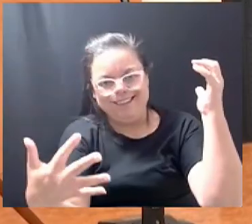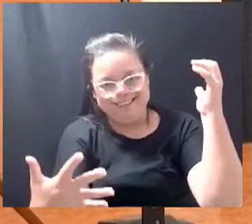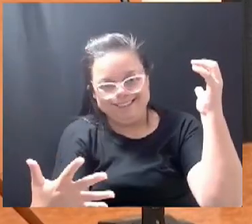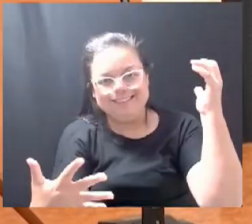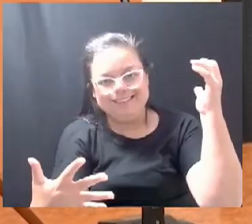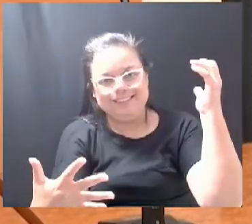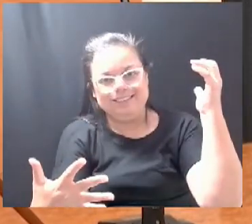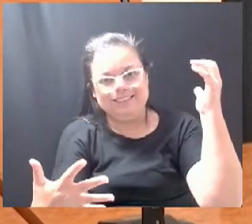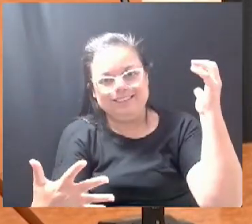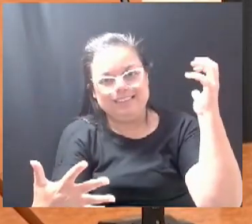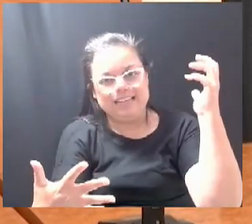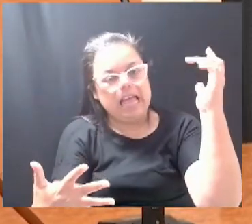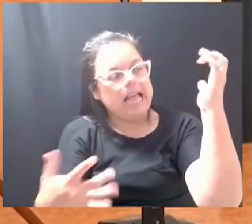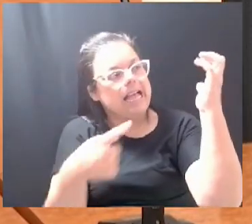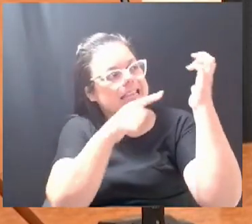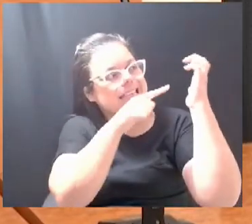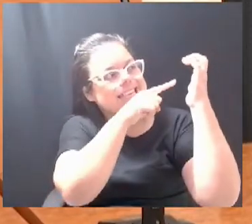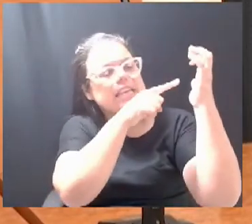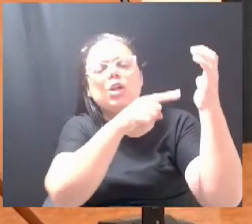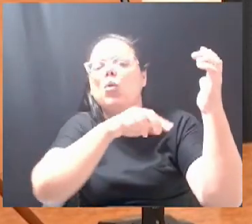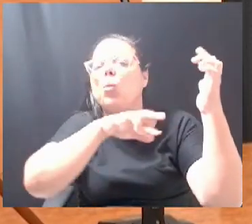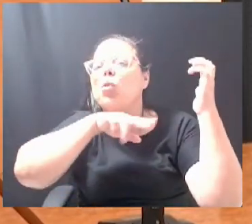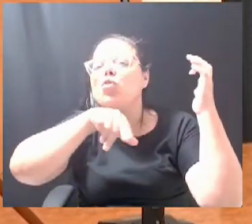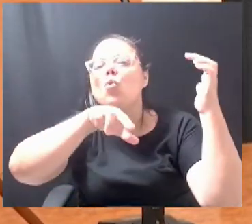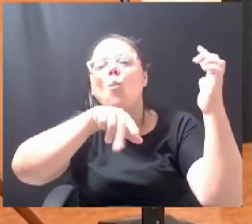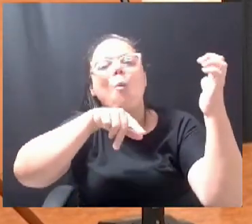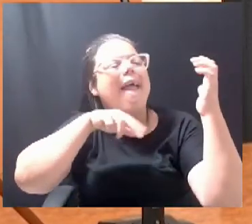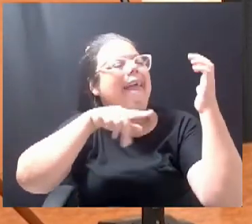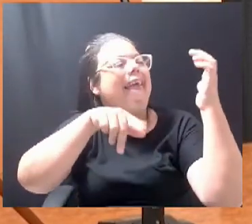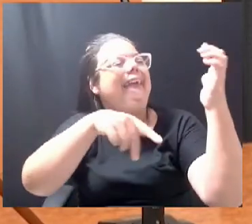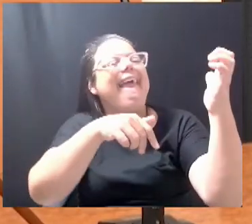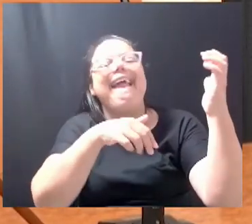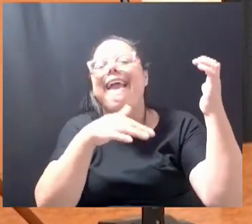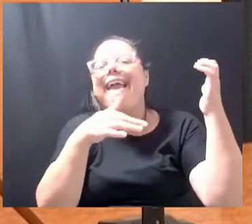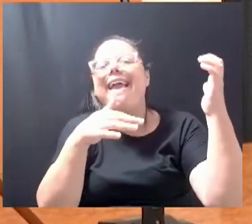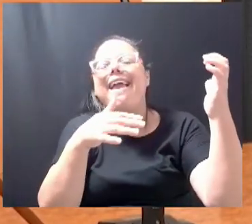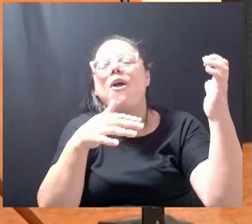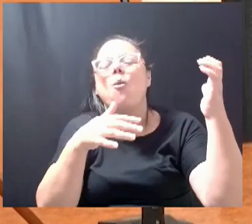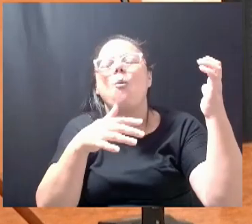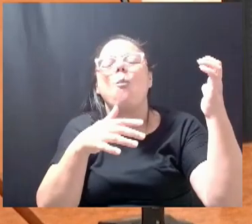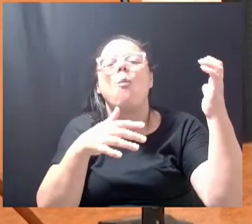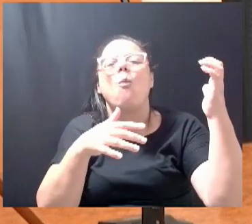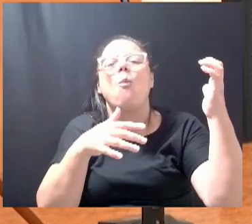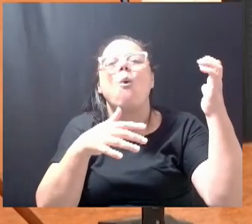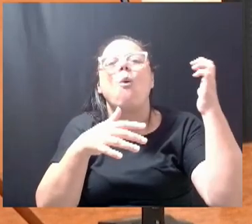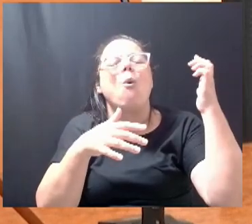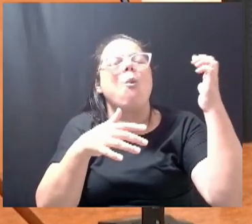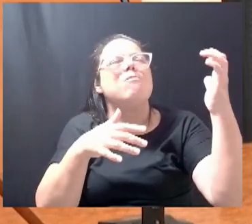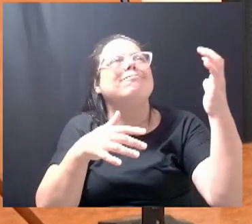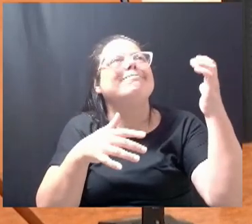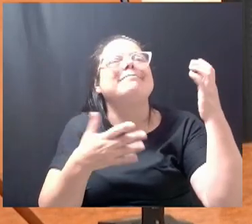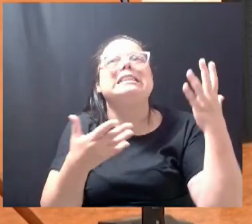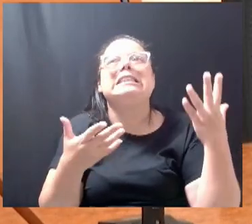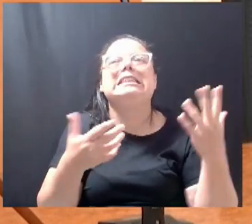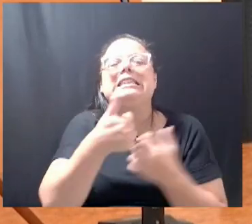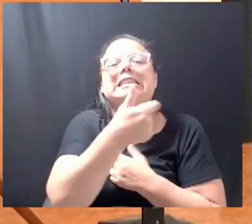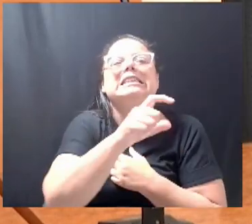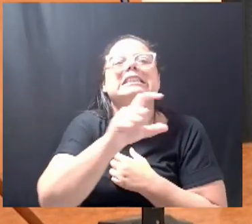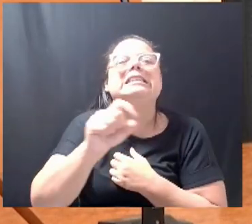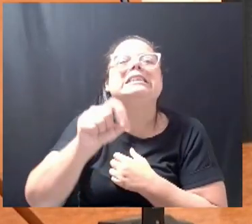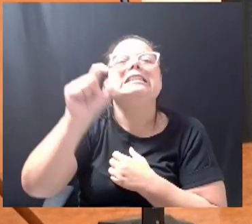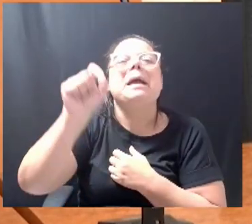ela não é uma lesão, você não tem um machucado, você tem uma lesão ali que impede 100% da fala